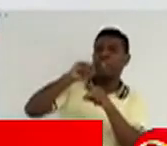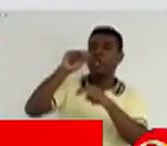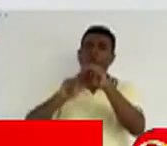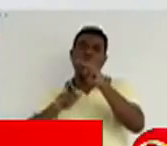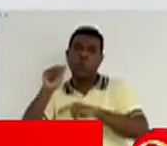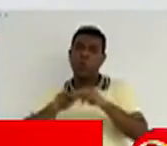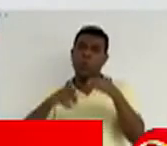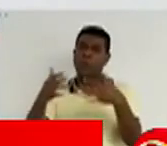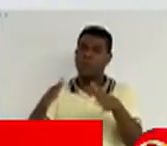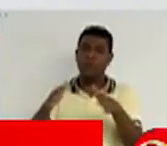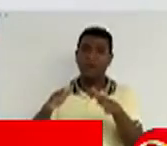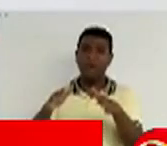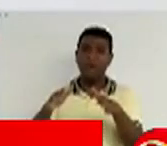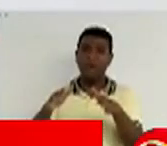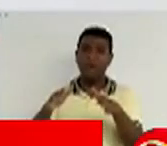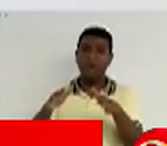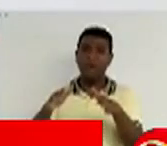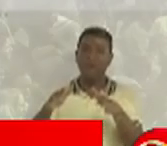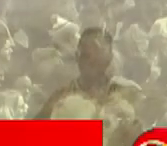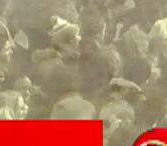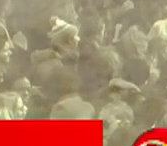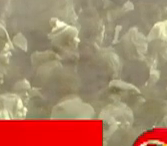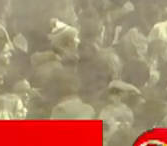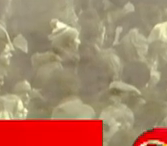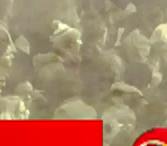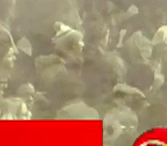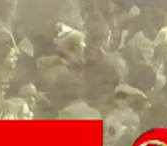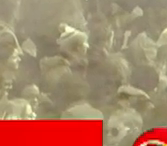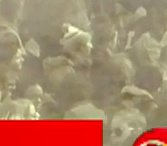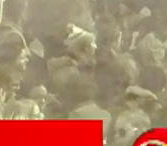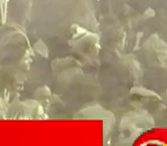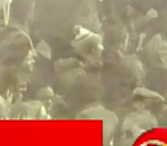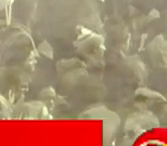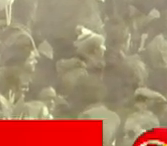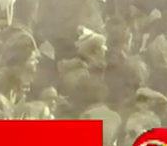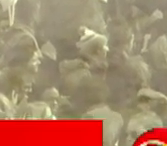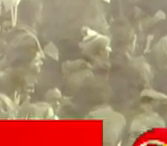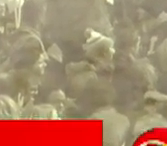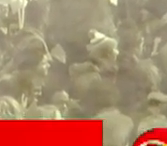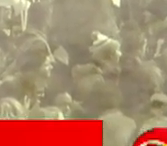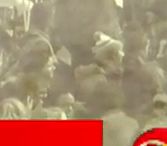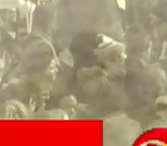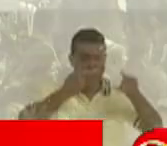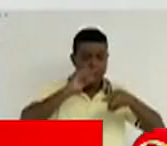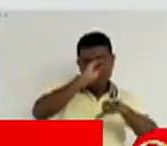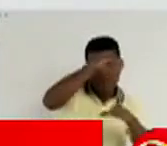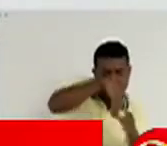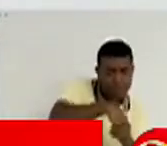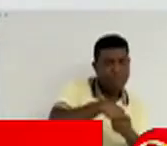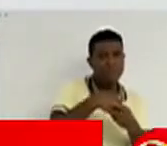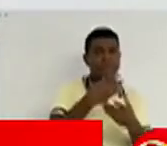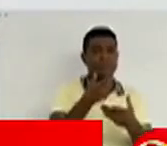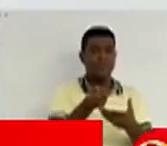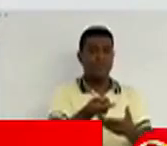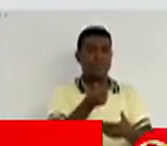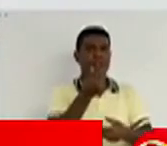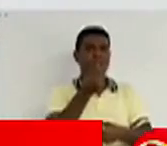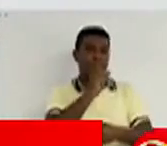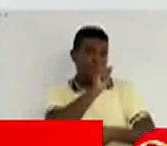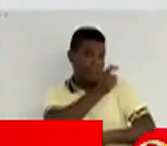provável que nós tenhamos uma vacina é aí fica a minha pergunta para você que tá em casa e